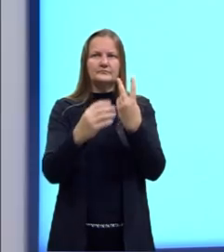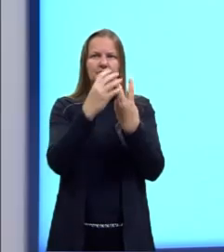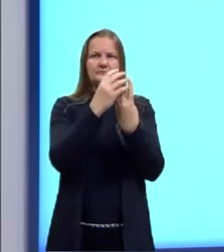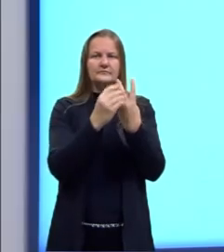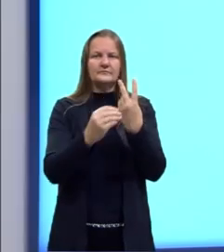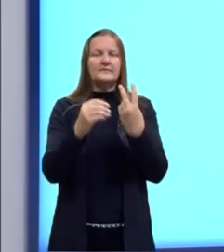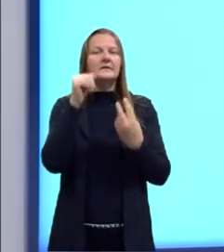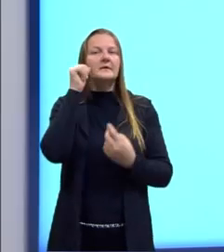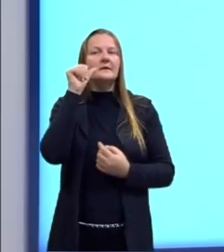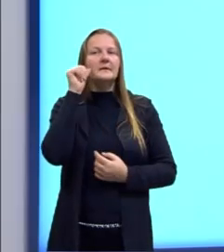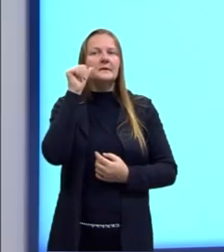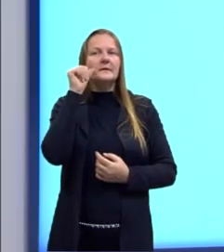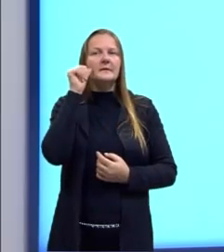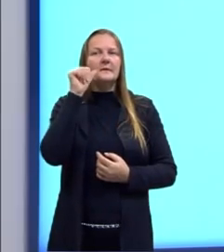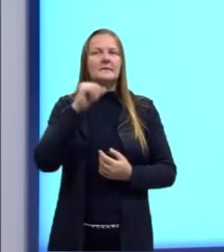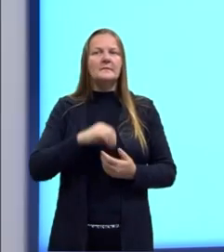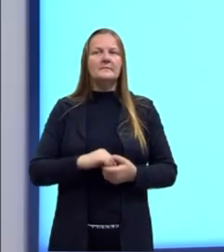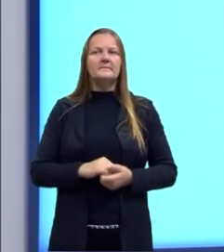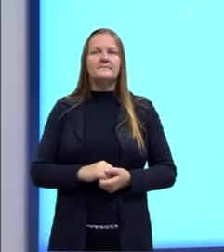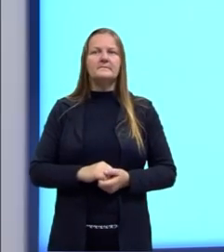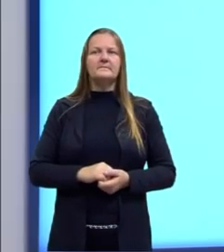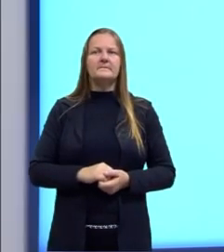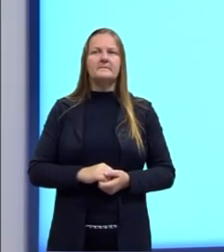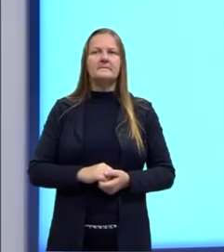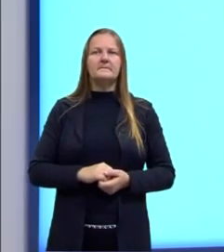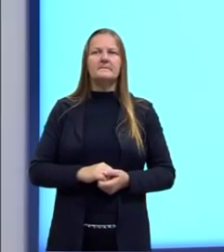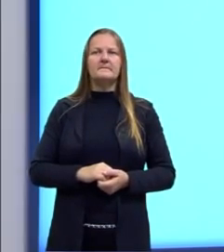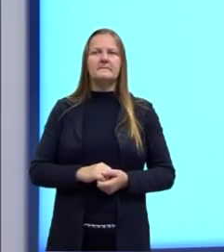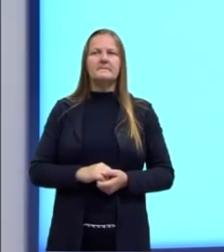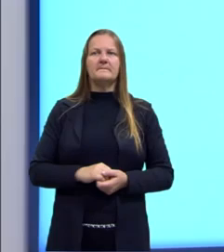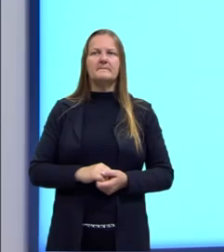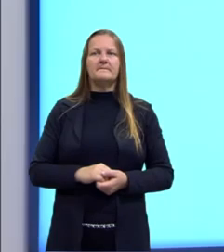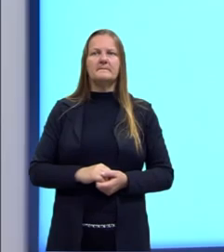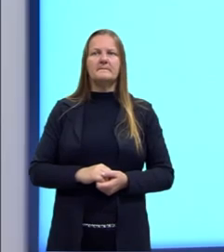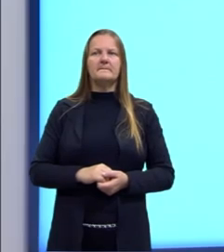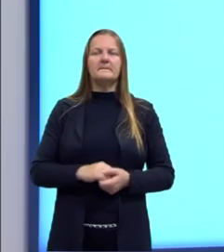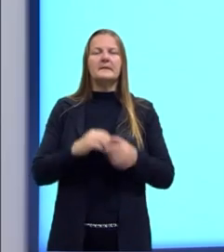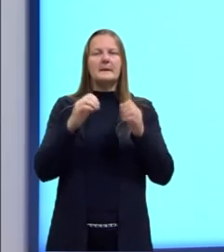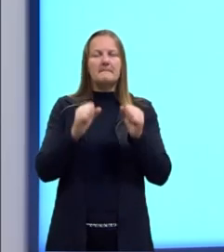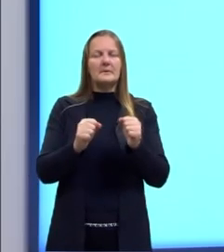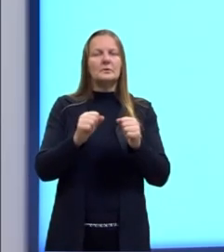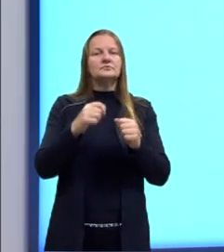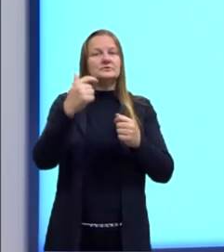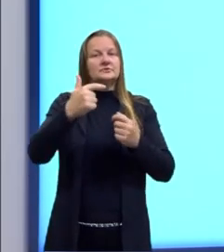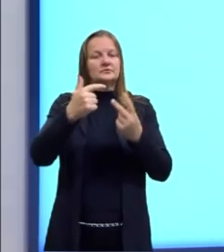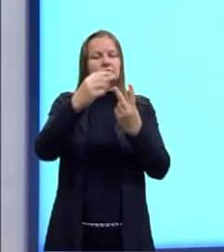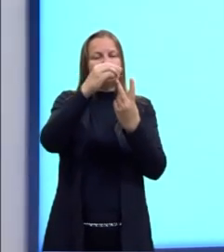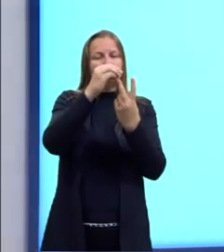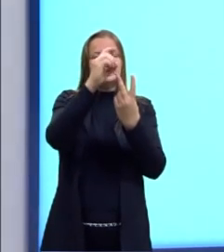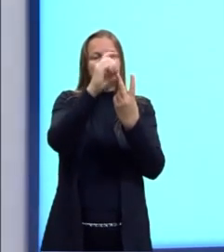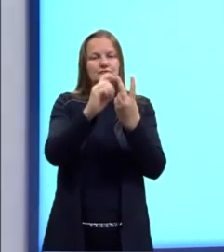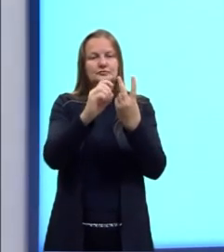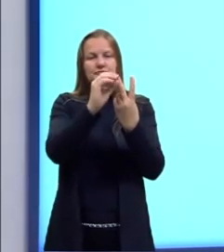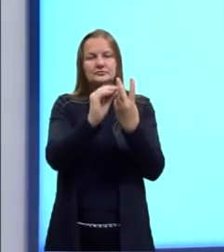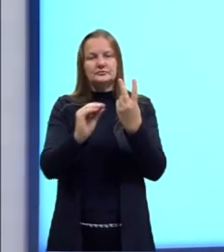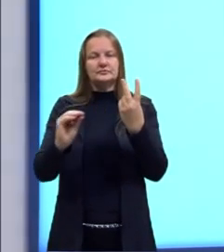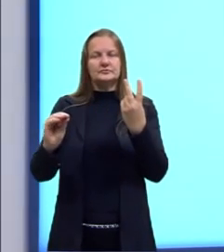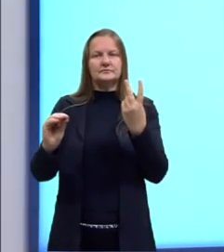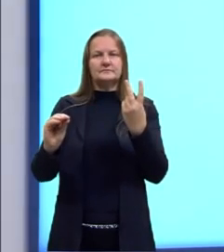do sexo feminino Ah tá e aqui ela pode dar também a segunda possibilidade